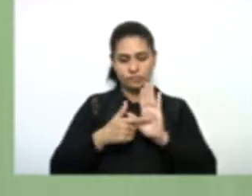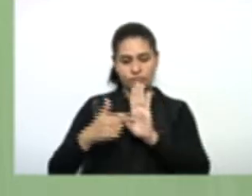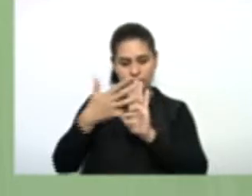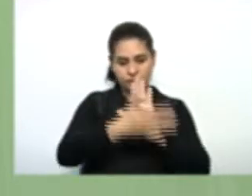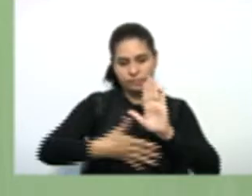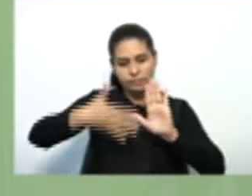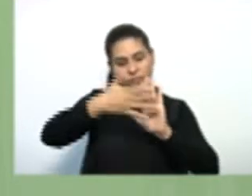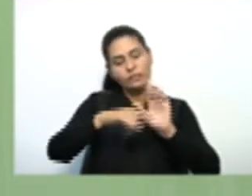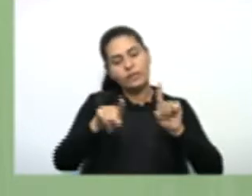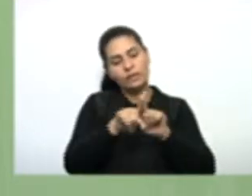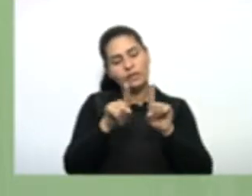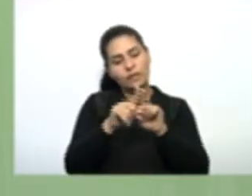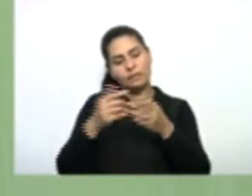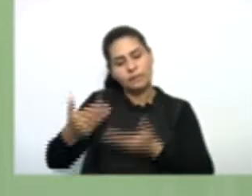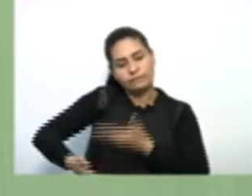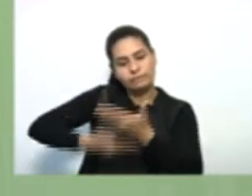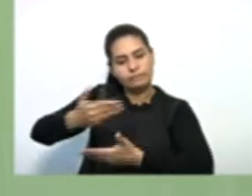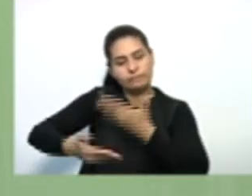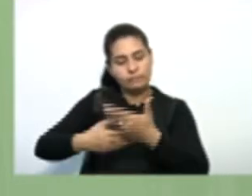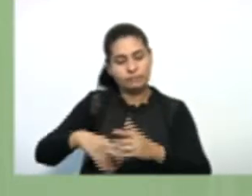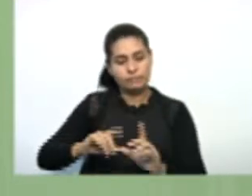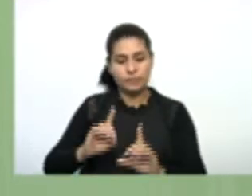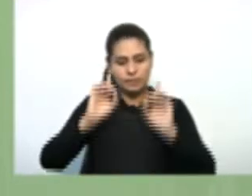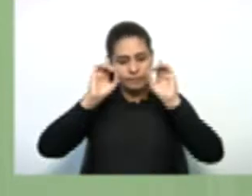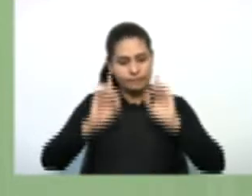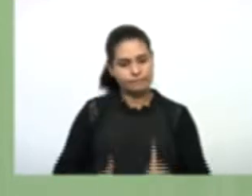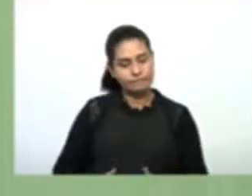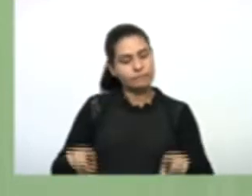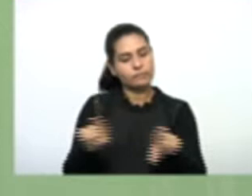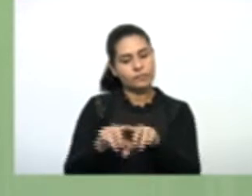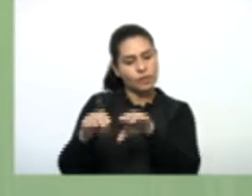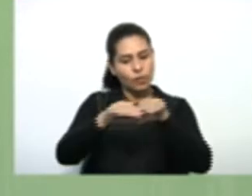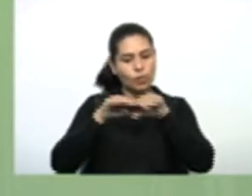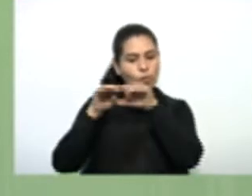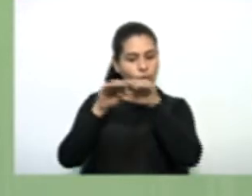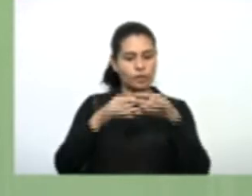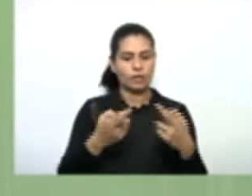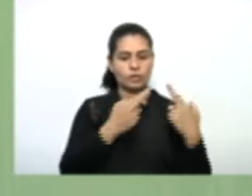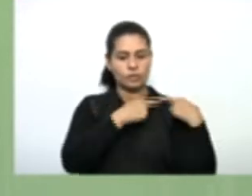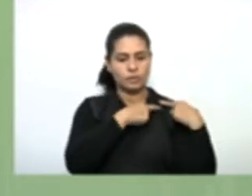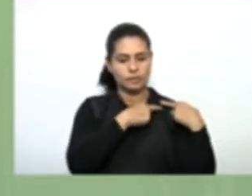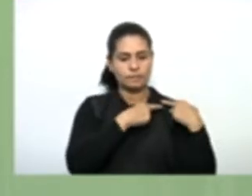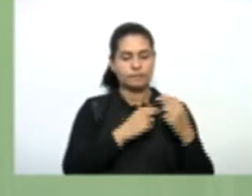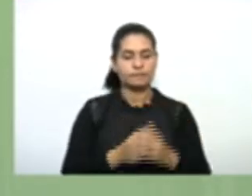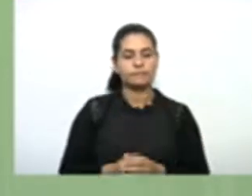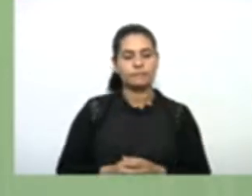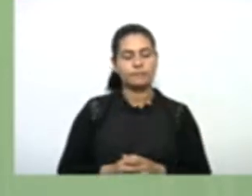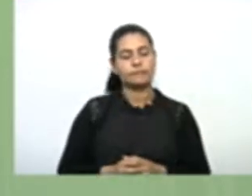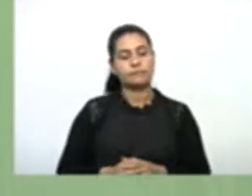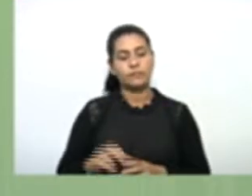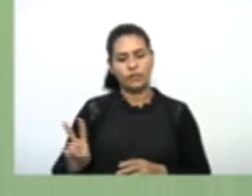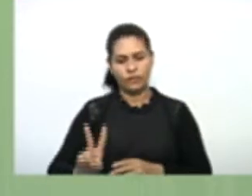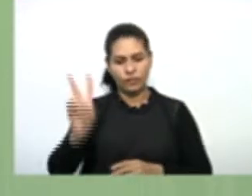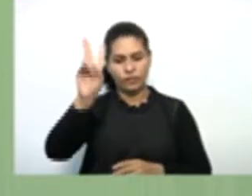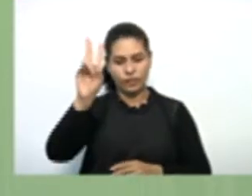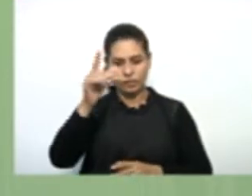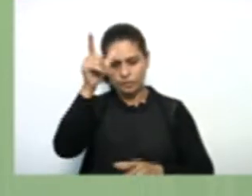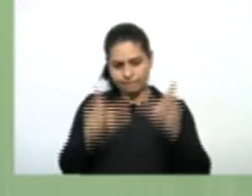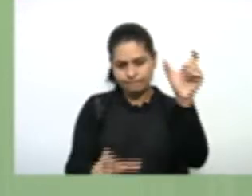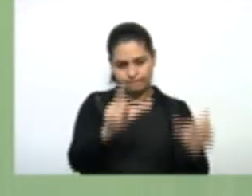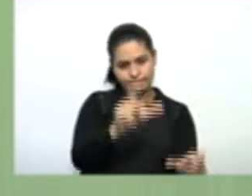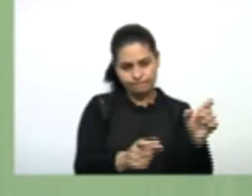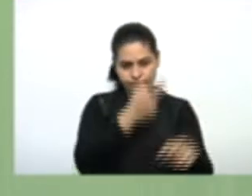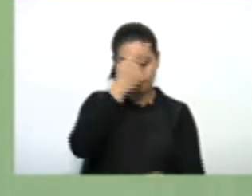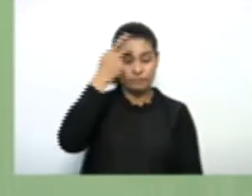transparência, solidariedade, democracia, igualdade e responsabilidade. Valoração dos